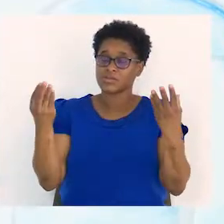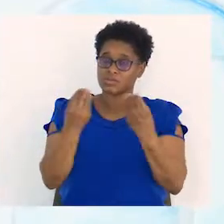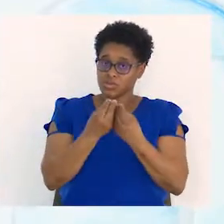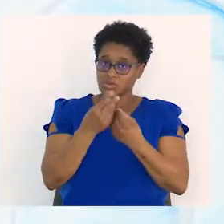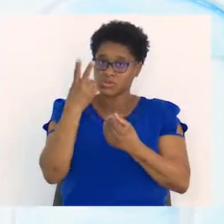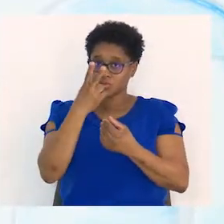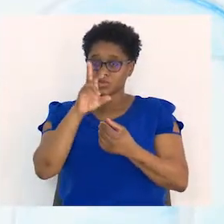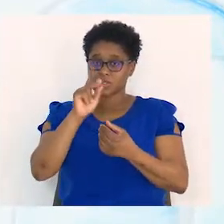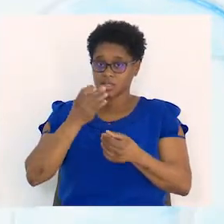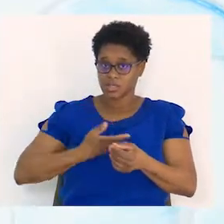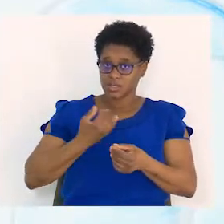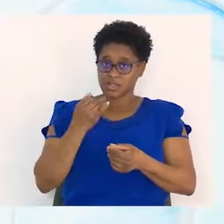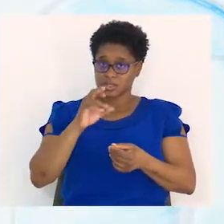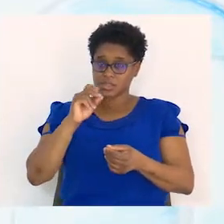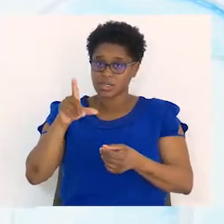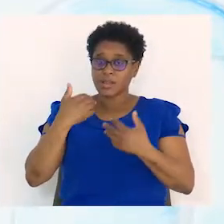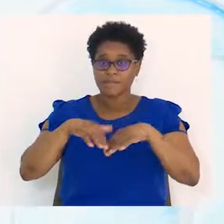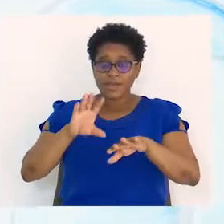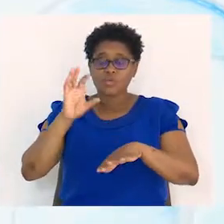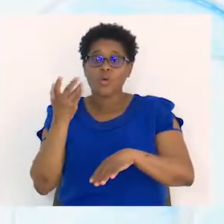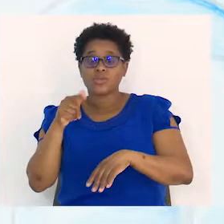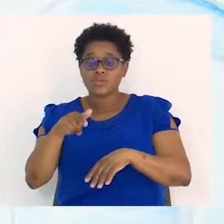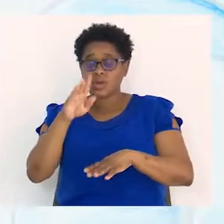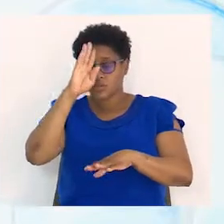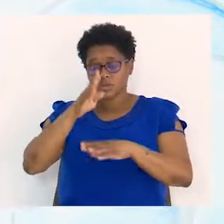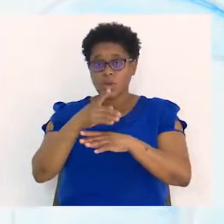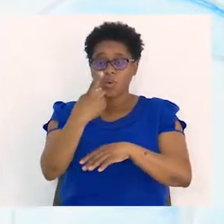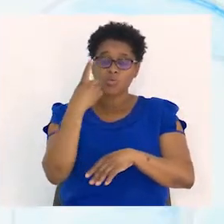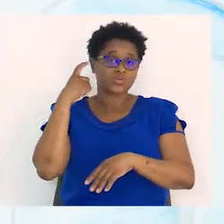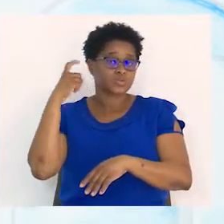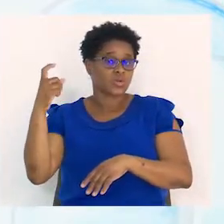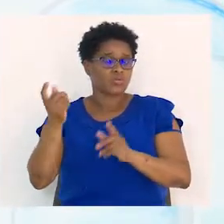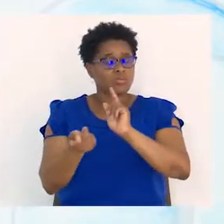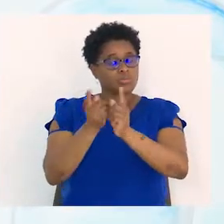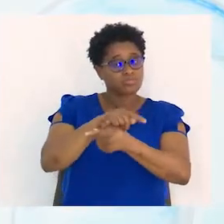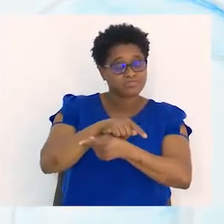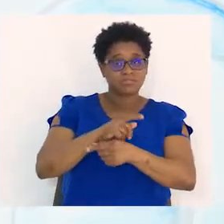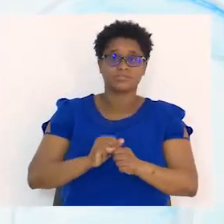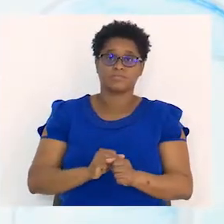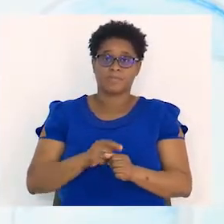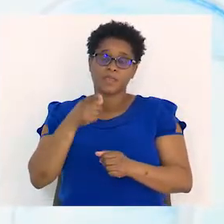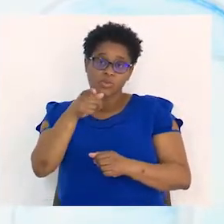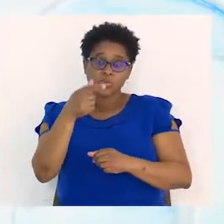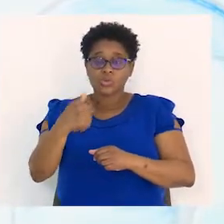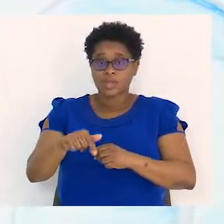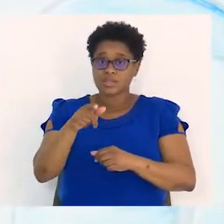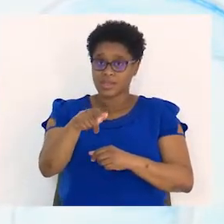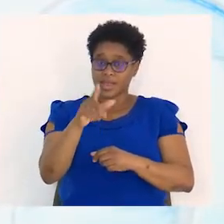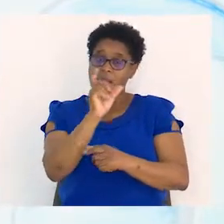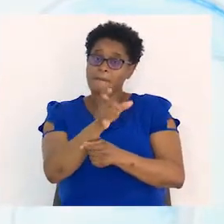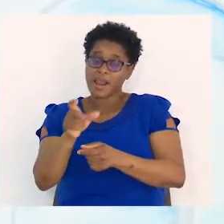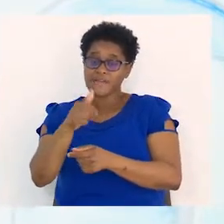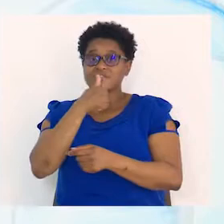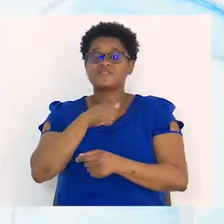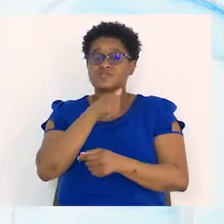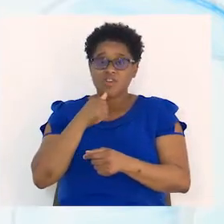radicais, mas quando isso acontecer, o som mudará. Por isso, tu tens aqui, as palavras